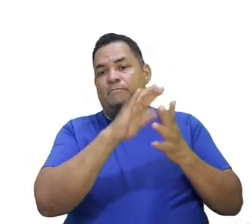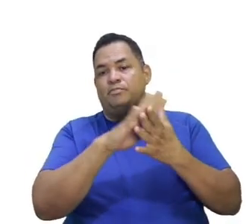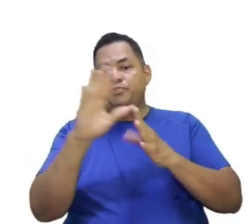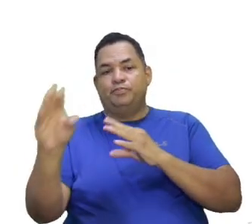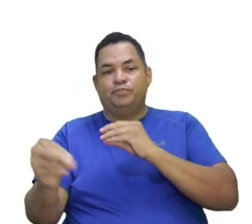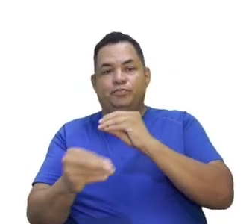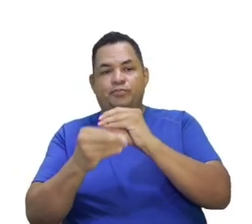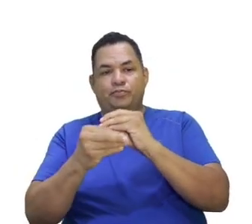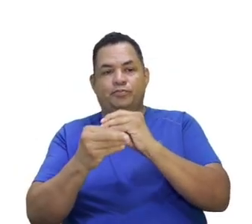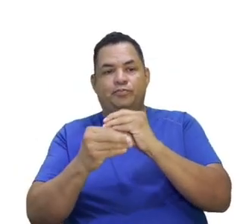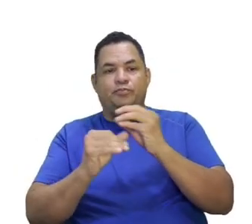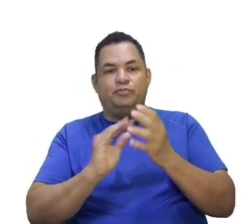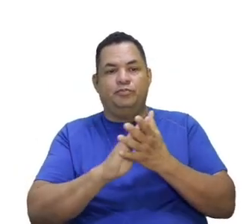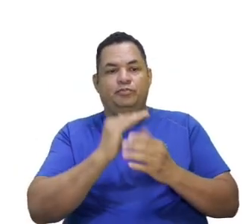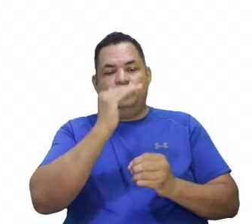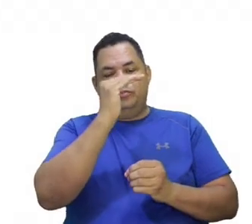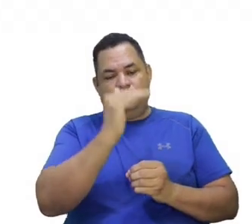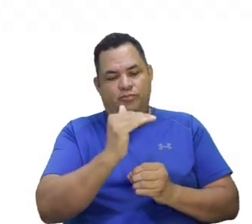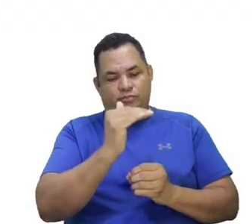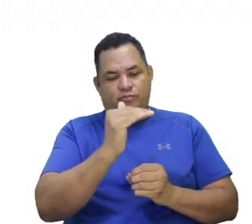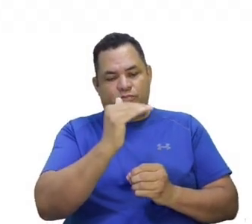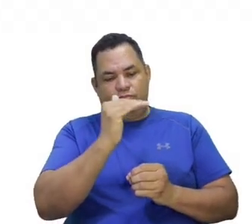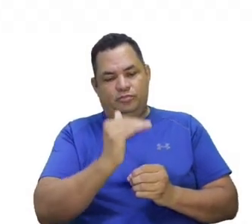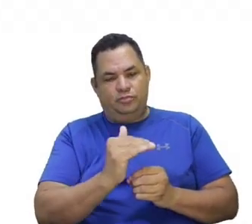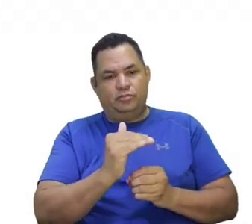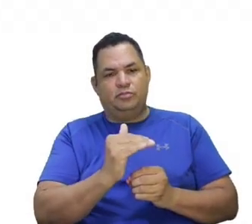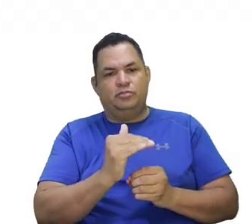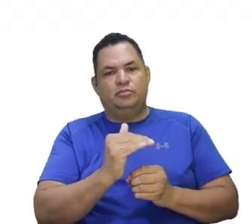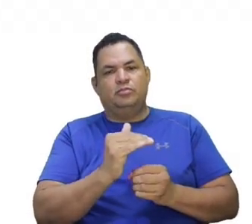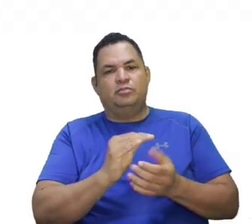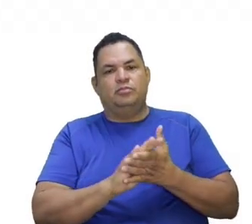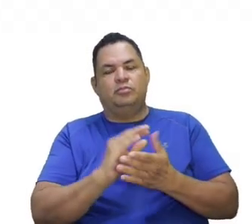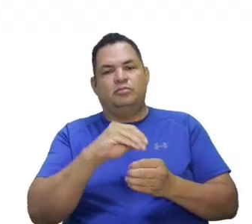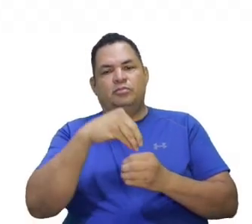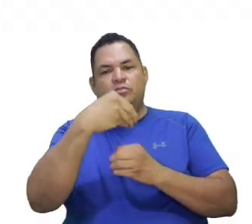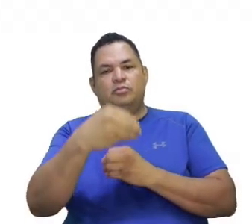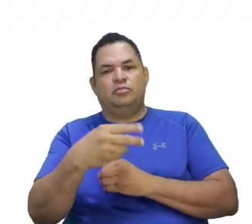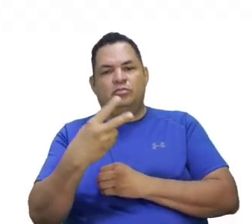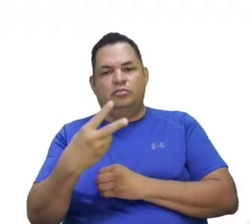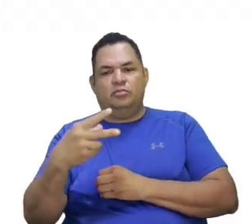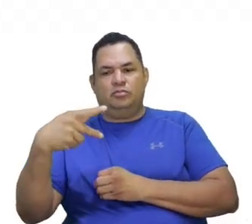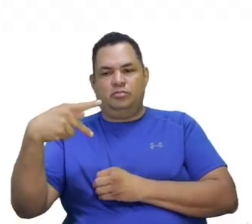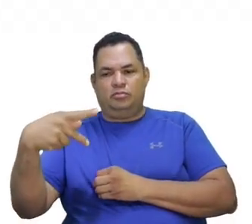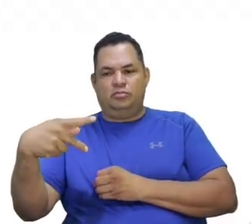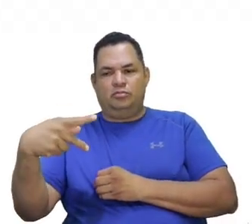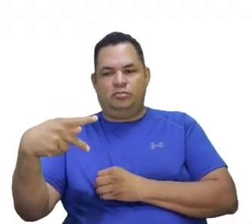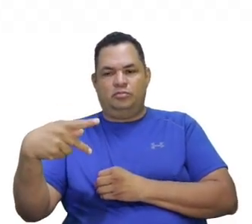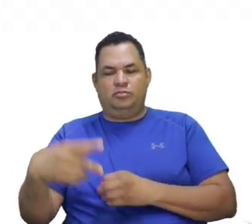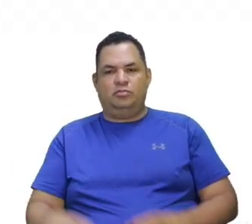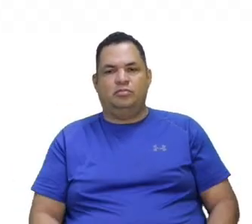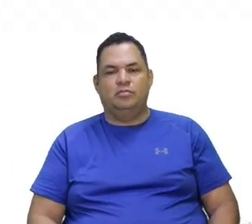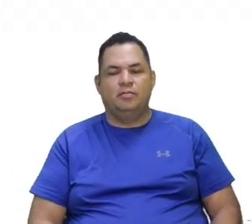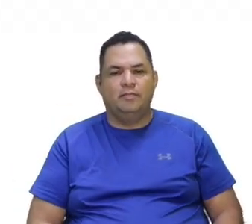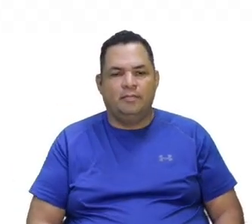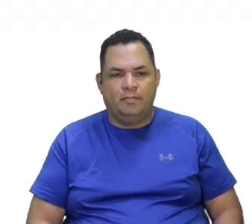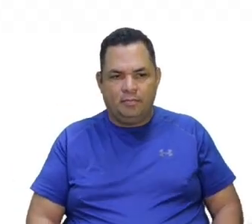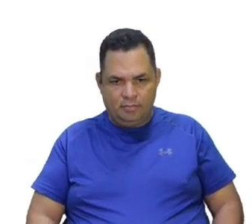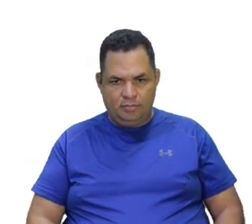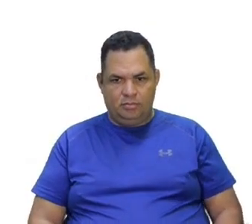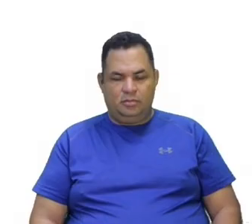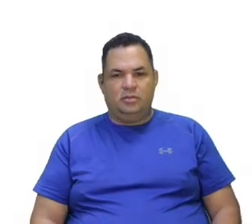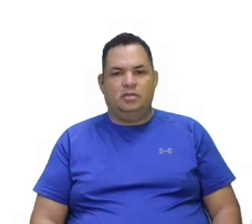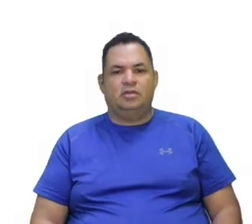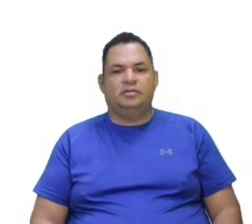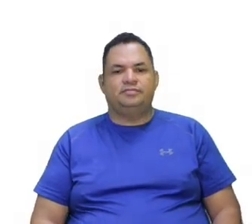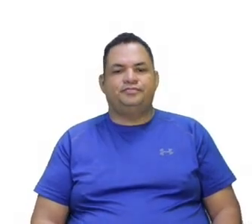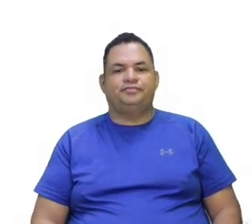são adicionados no nível do subnível mais externo, que é o 2p. Ficando